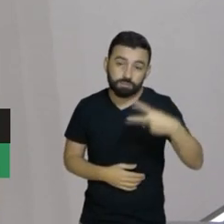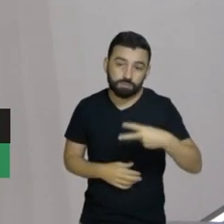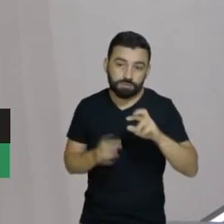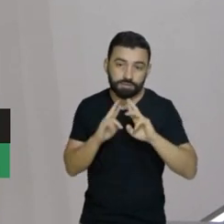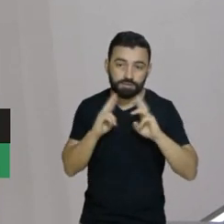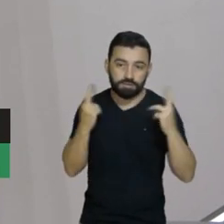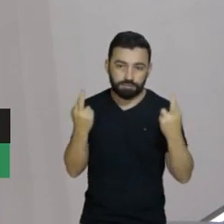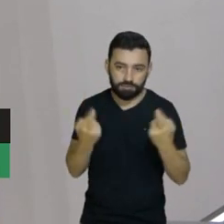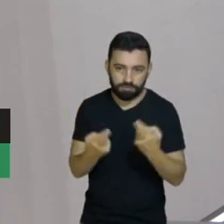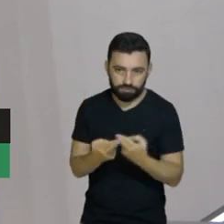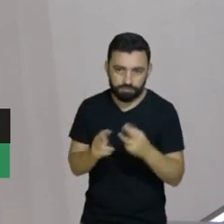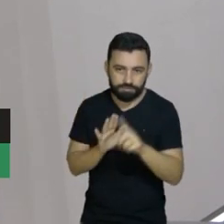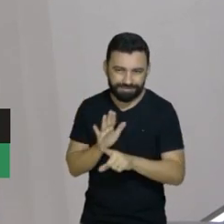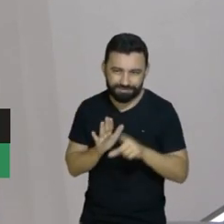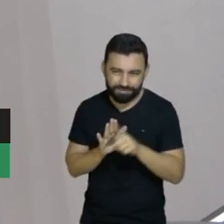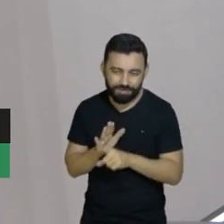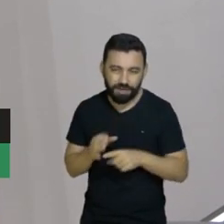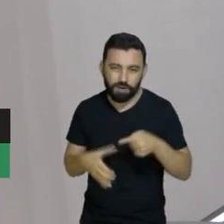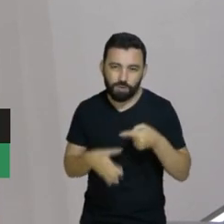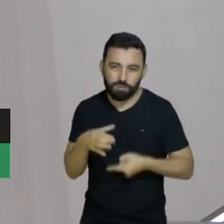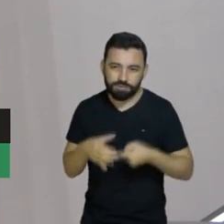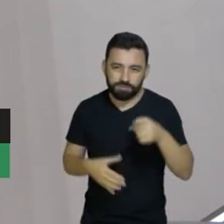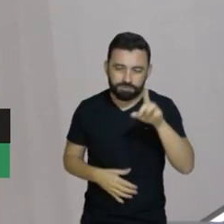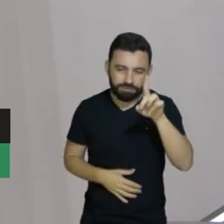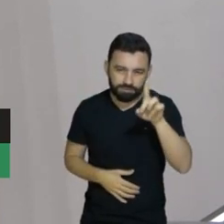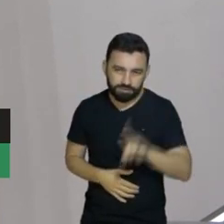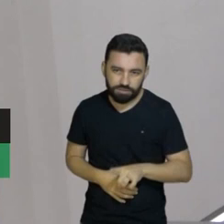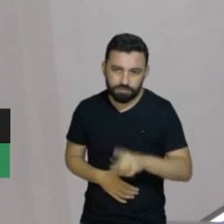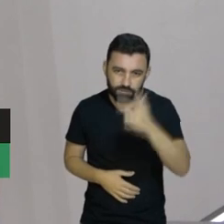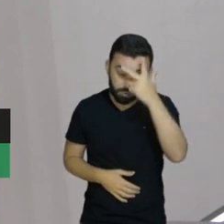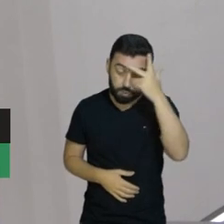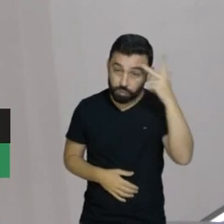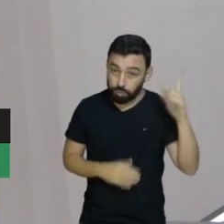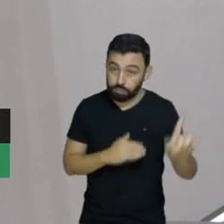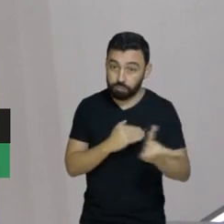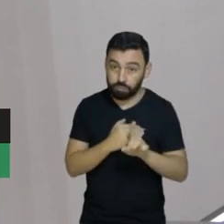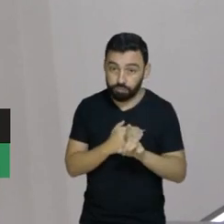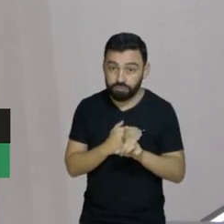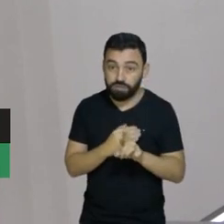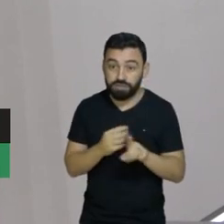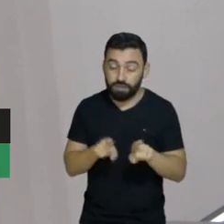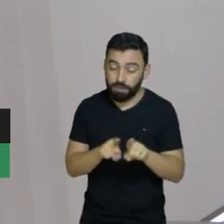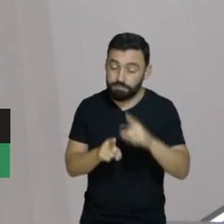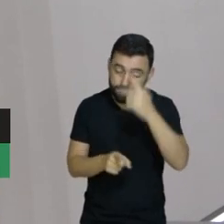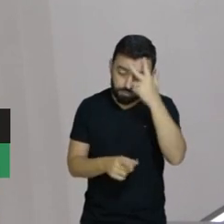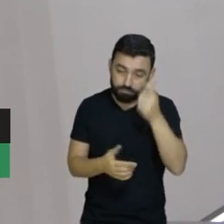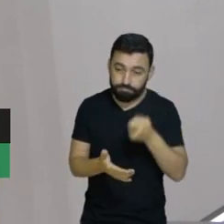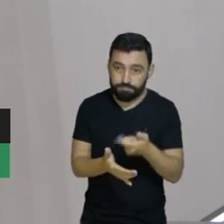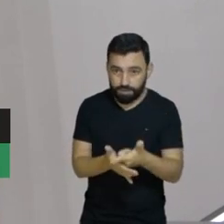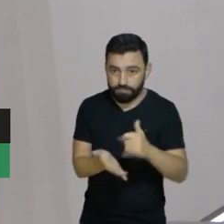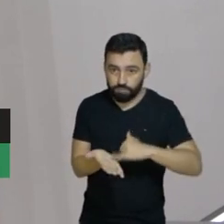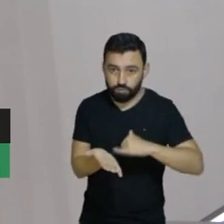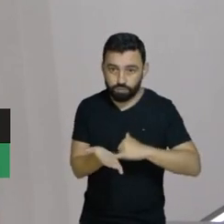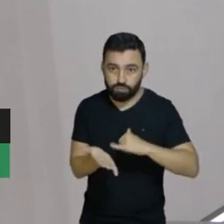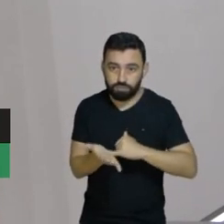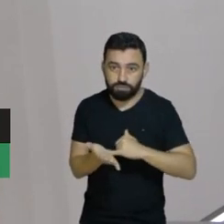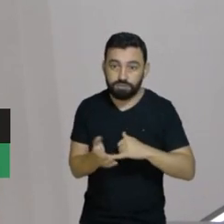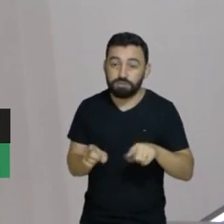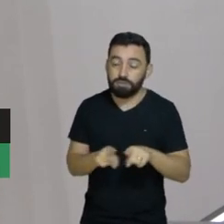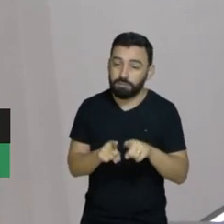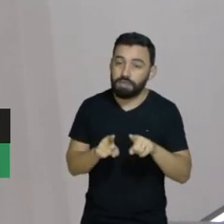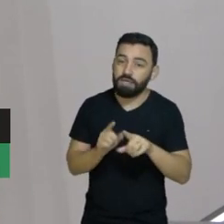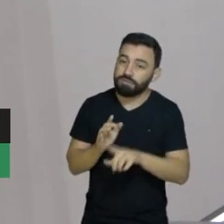na legislatura da Comissão dos Direitos dos Consumidores e Contribuintes e de